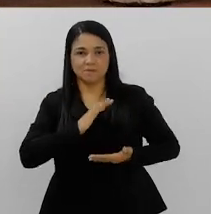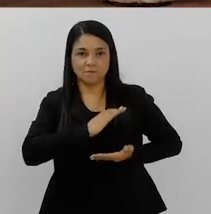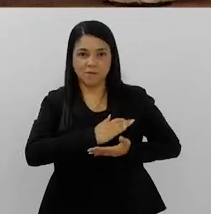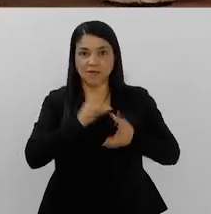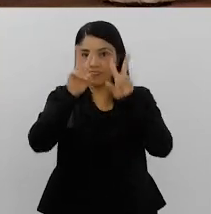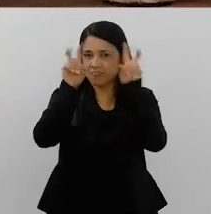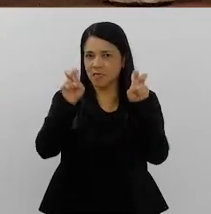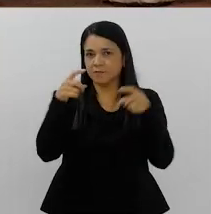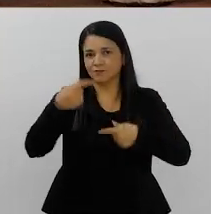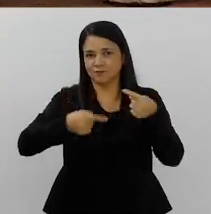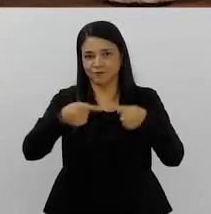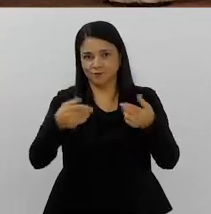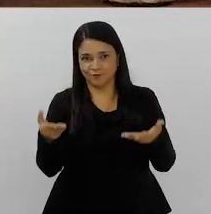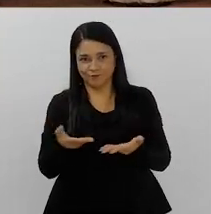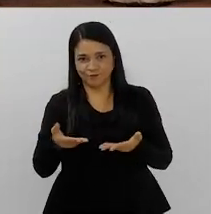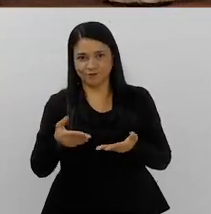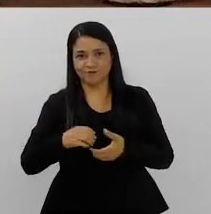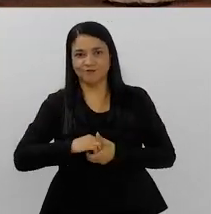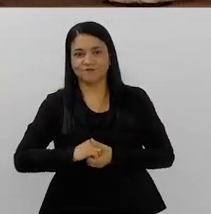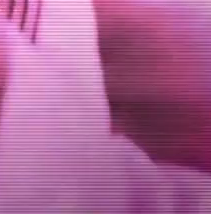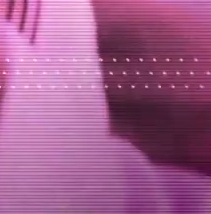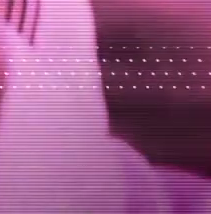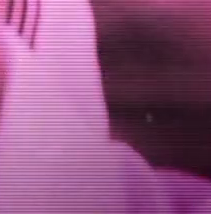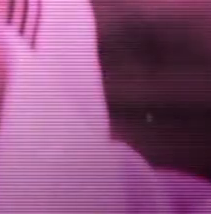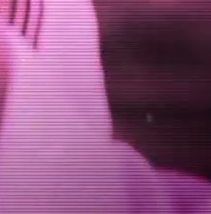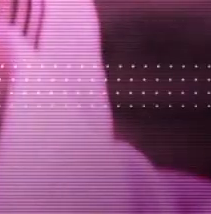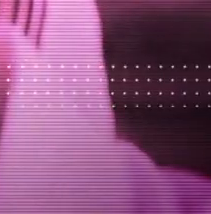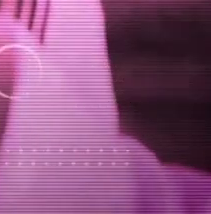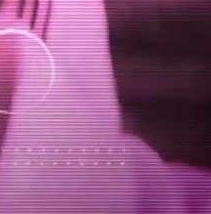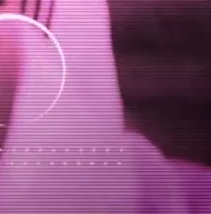mama esse é o nosso tema de